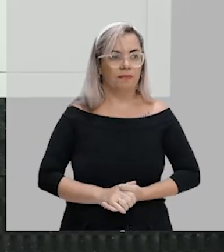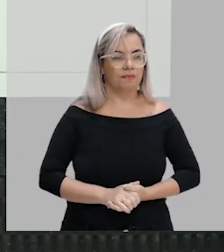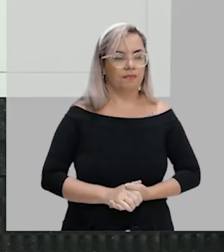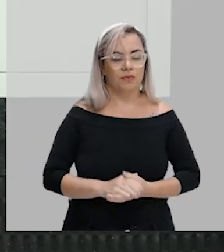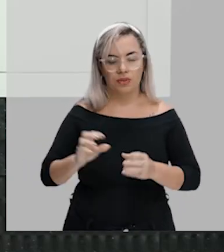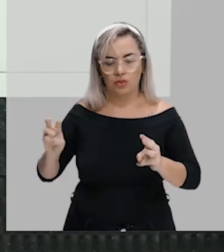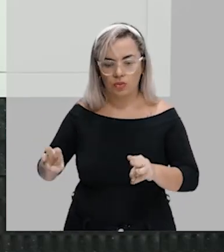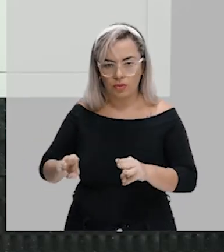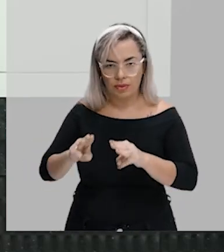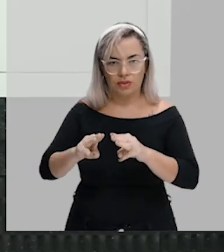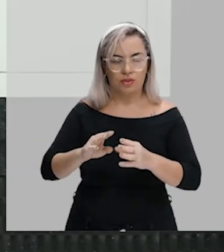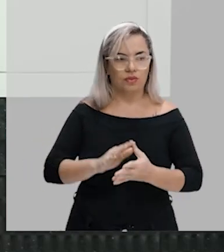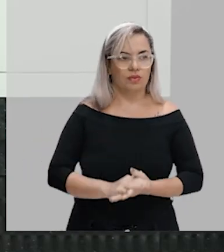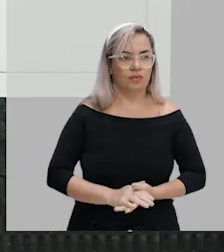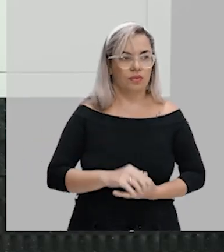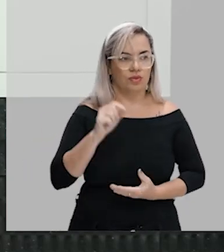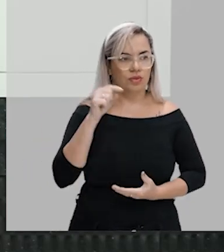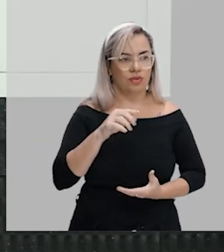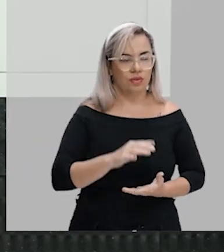casa do